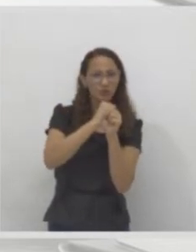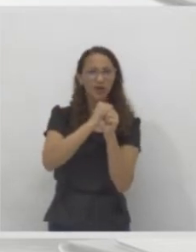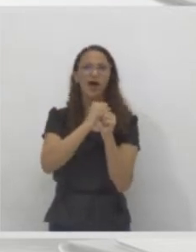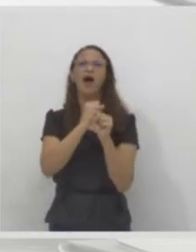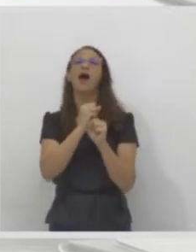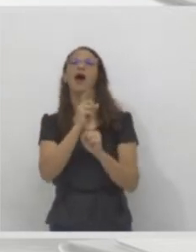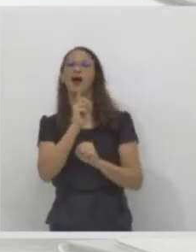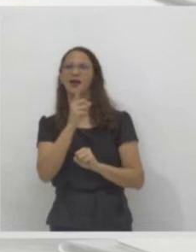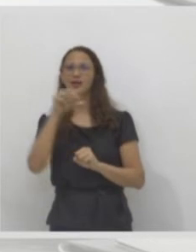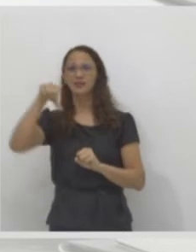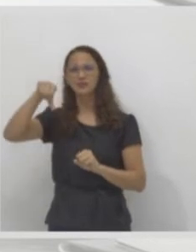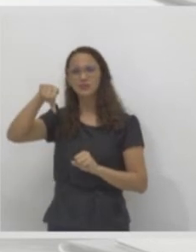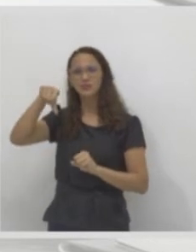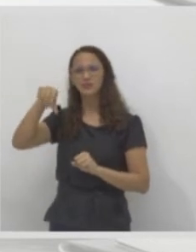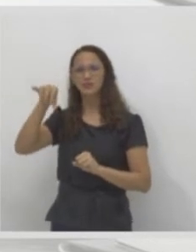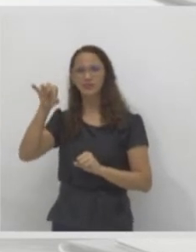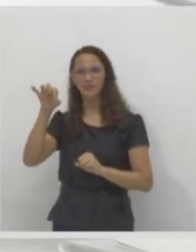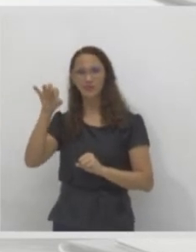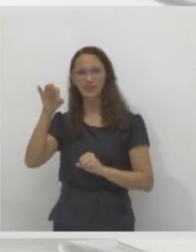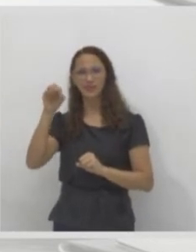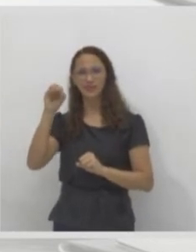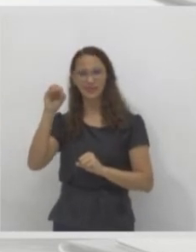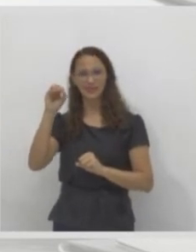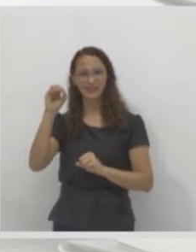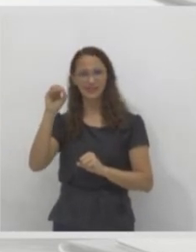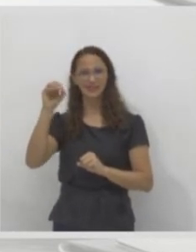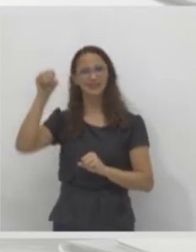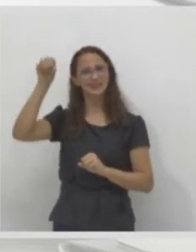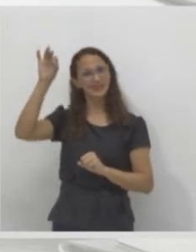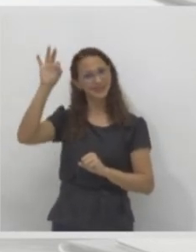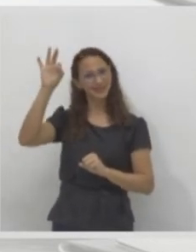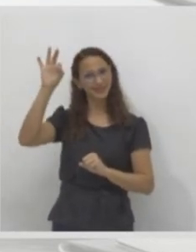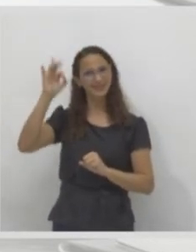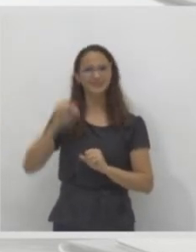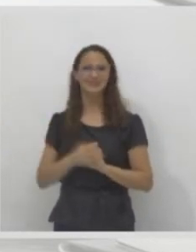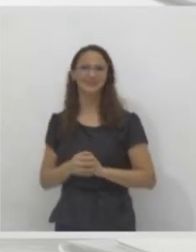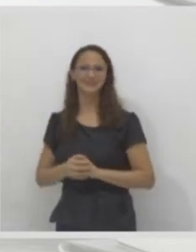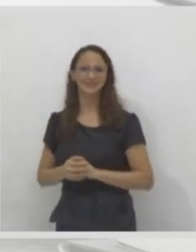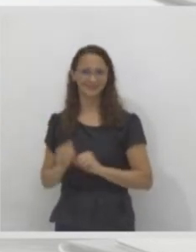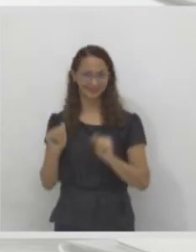equivale a 90 graus, tá? Lembrem também que